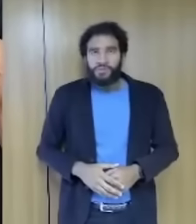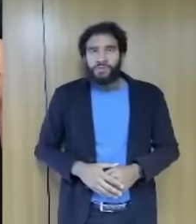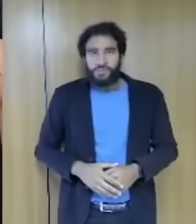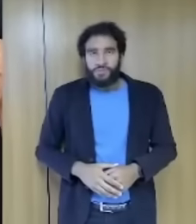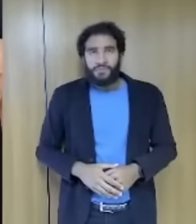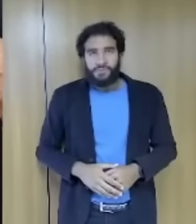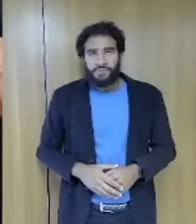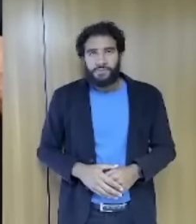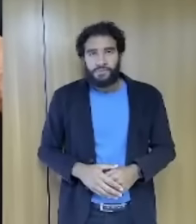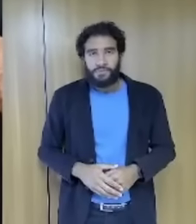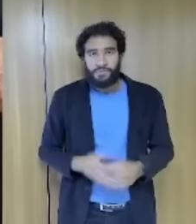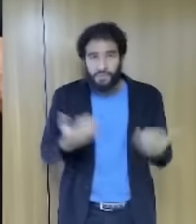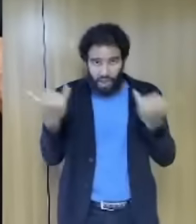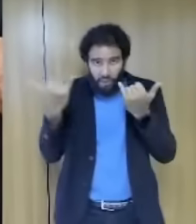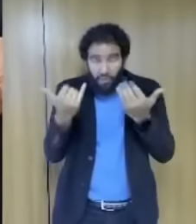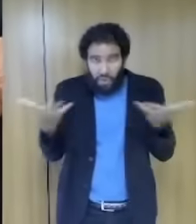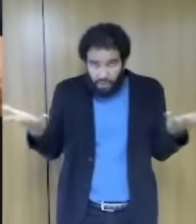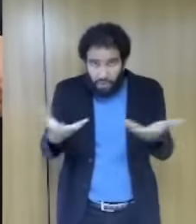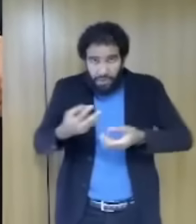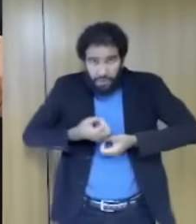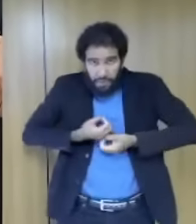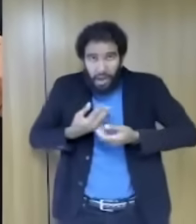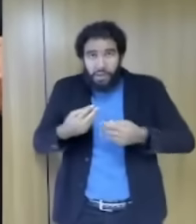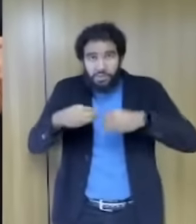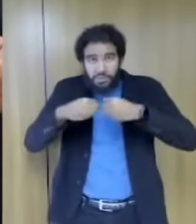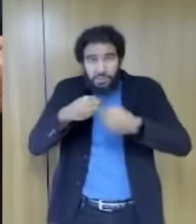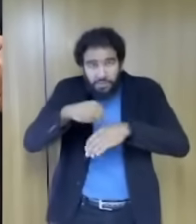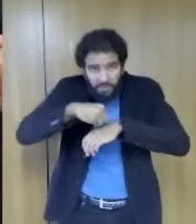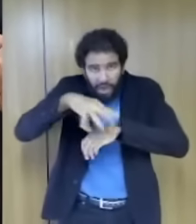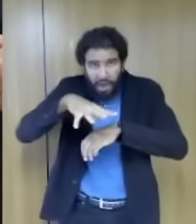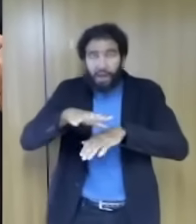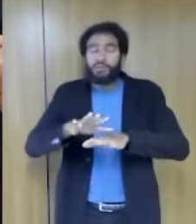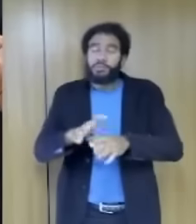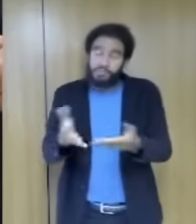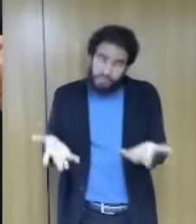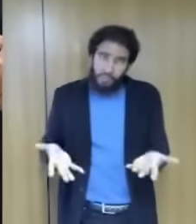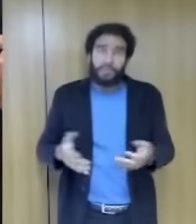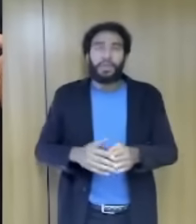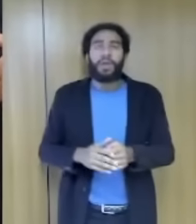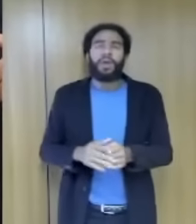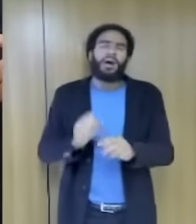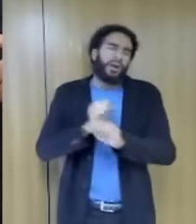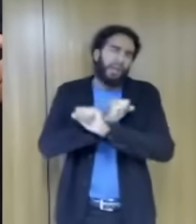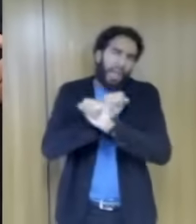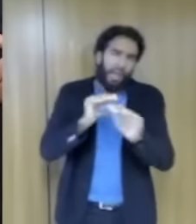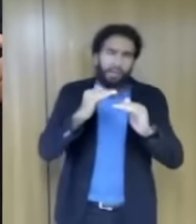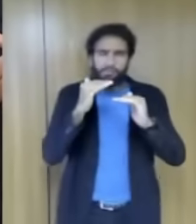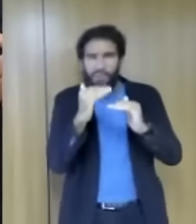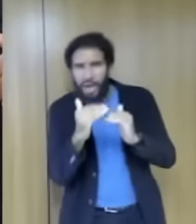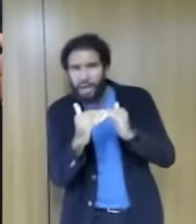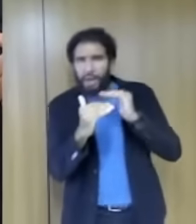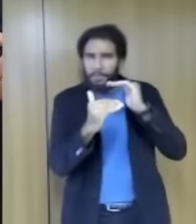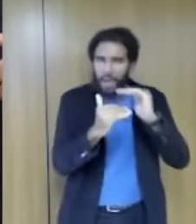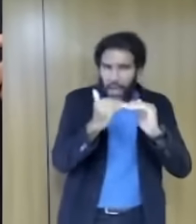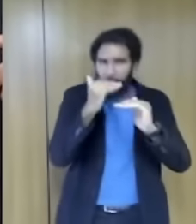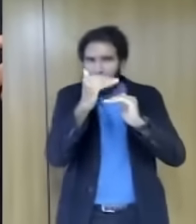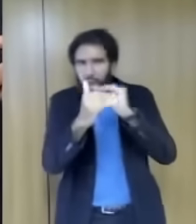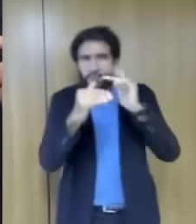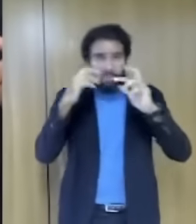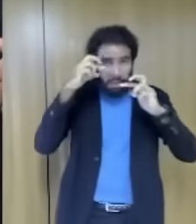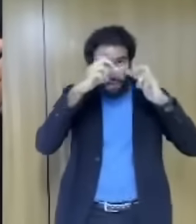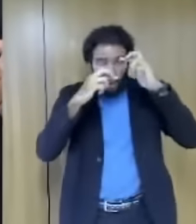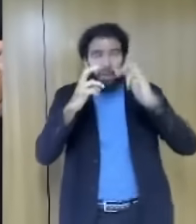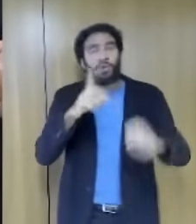necessárias nesse momento são estas. É claro que, progressivamente, com o andamento das investigações,